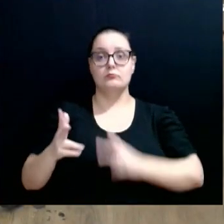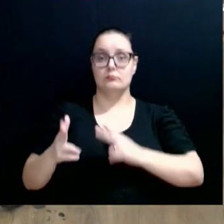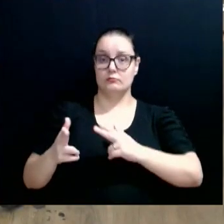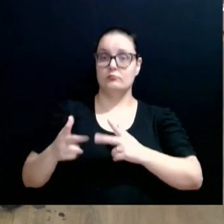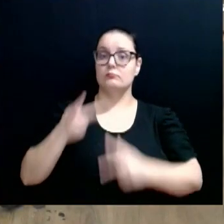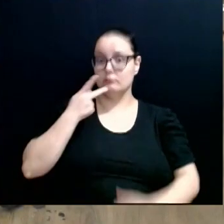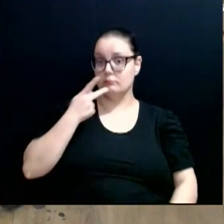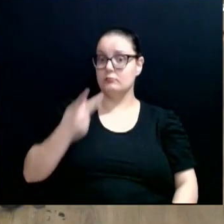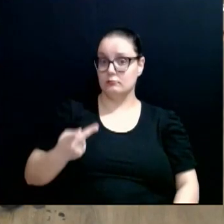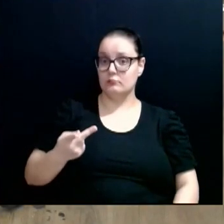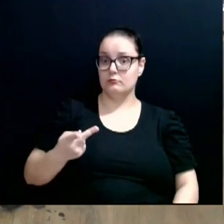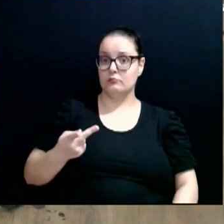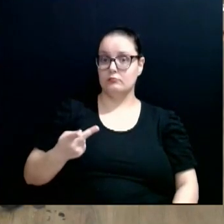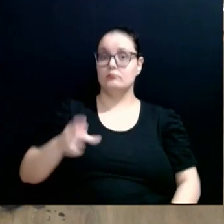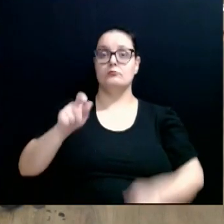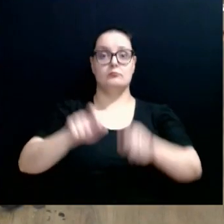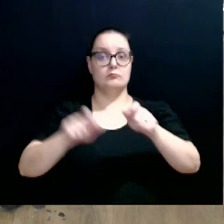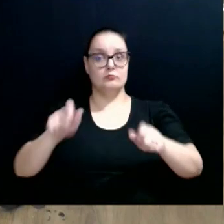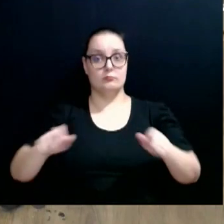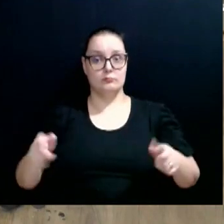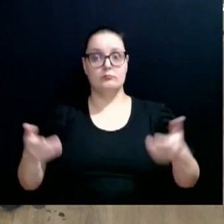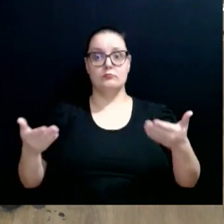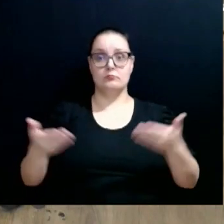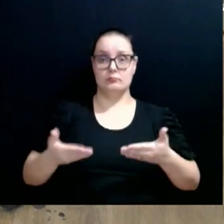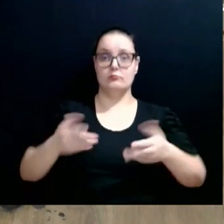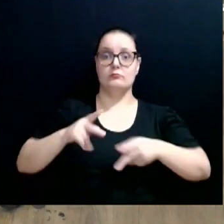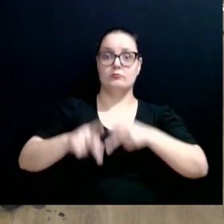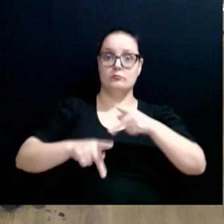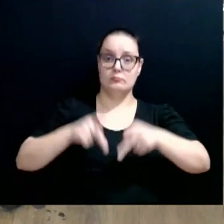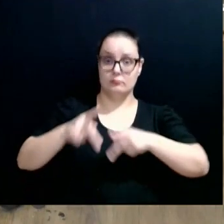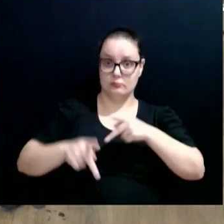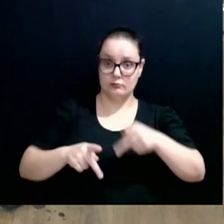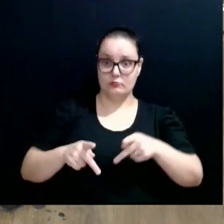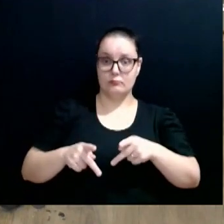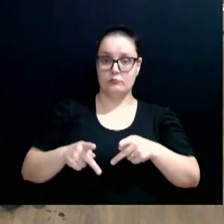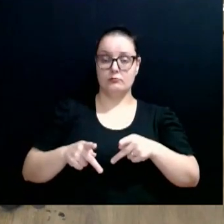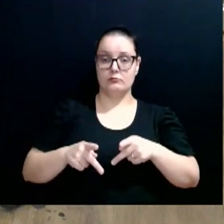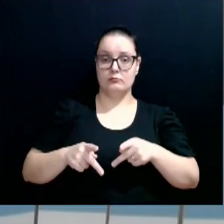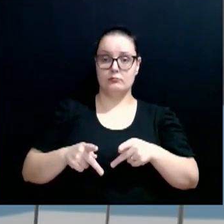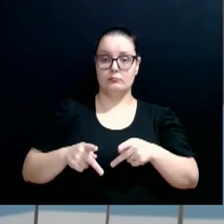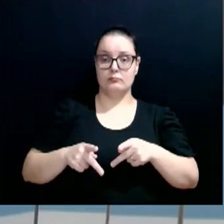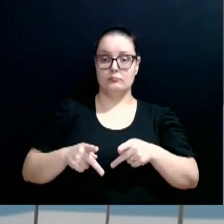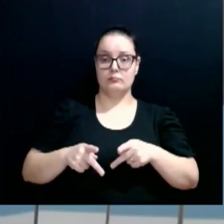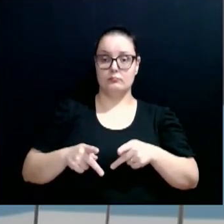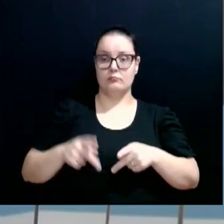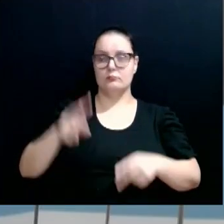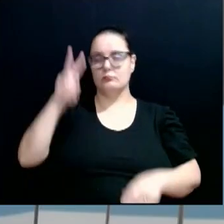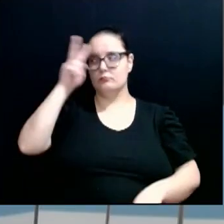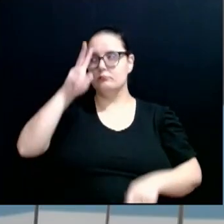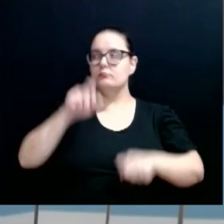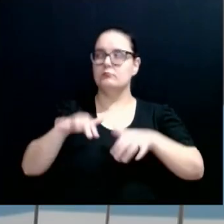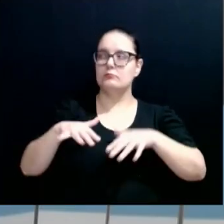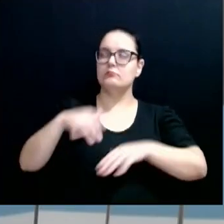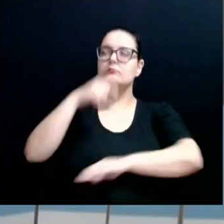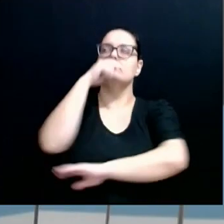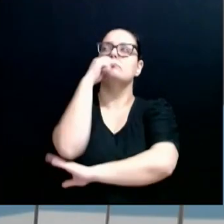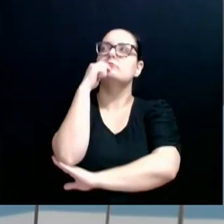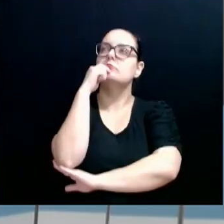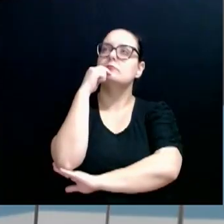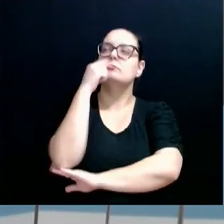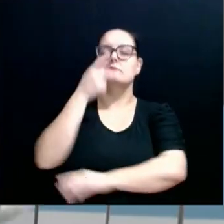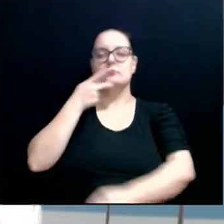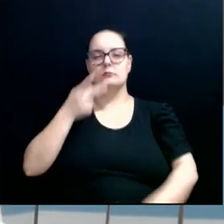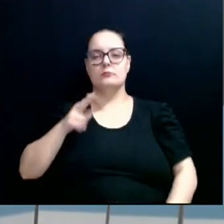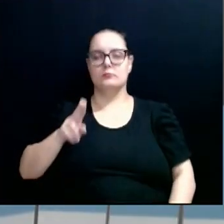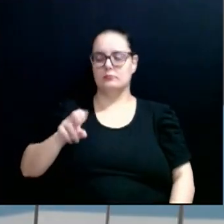as pessoas hoje, a população, né, eu lembro que a gente fez uma audiência pública, falamos de USB, de Wi-Fi.